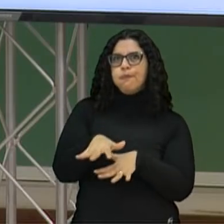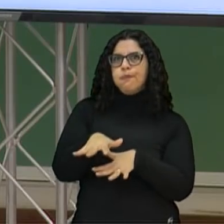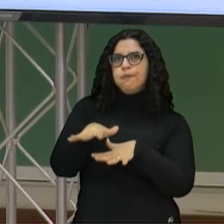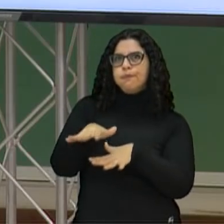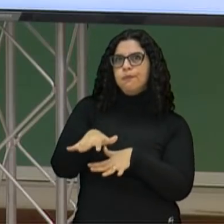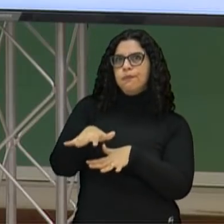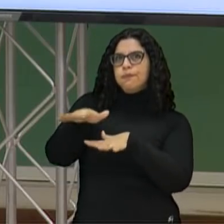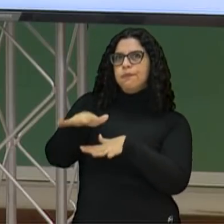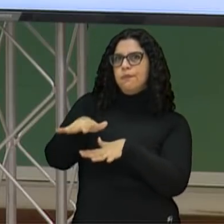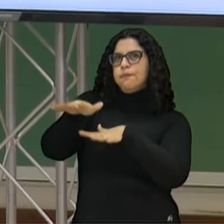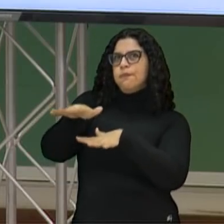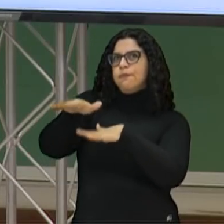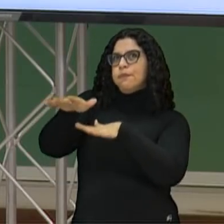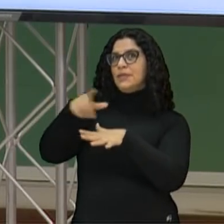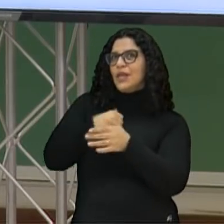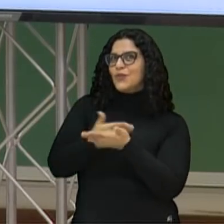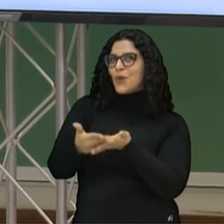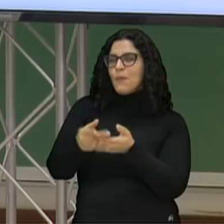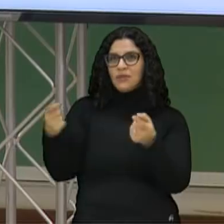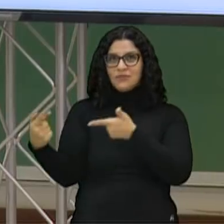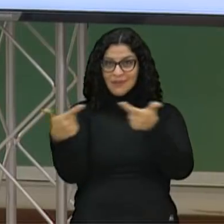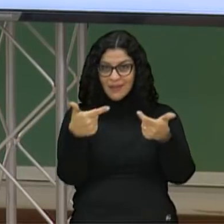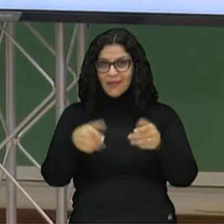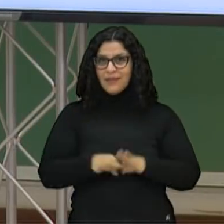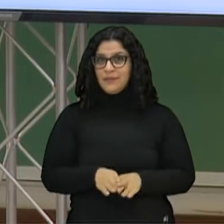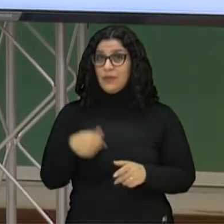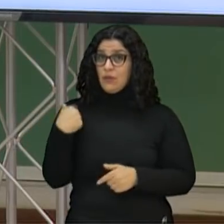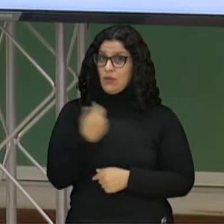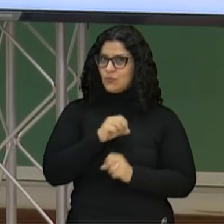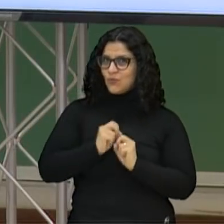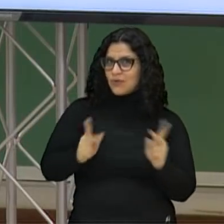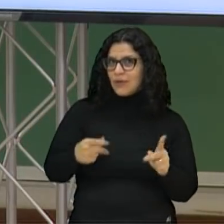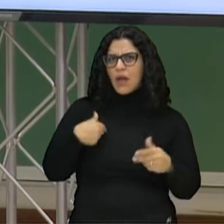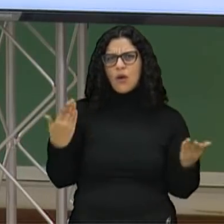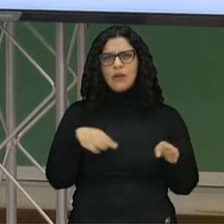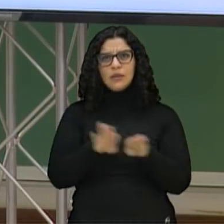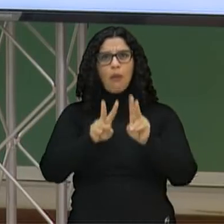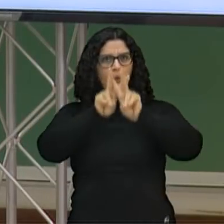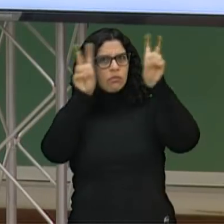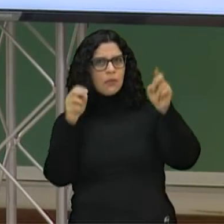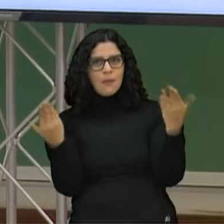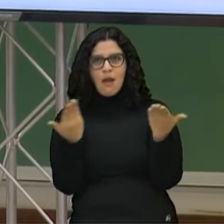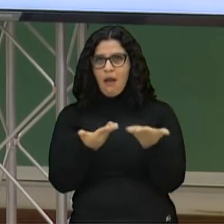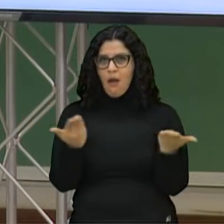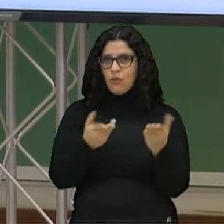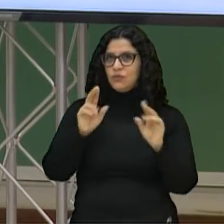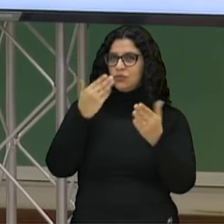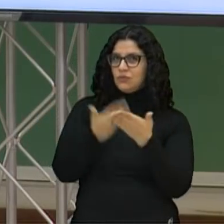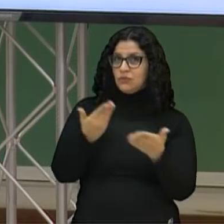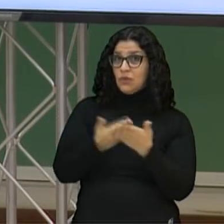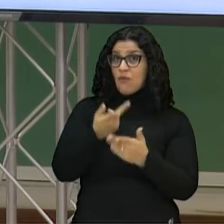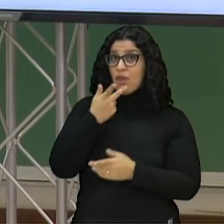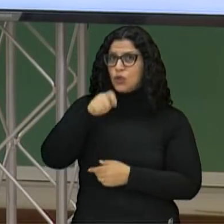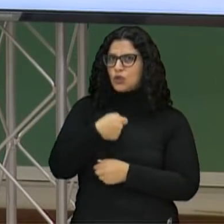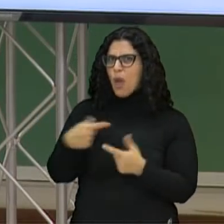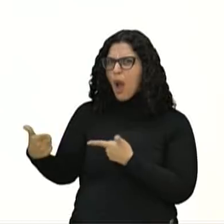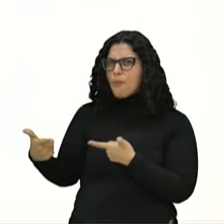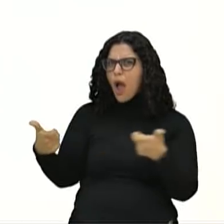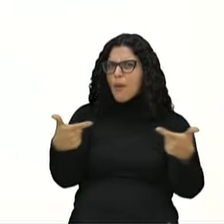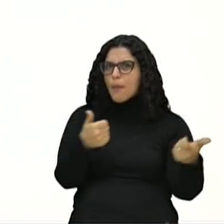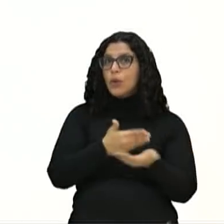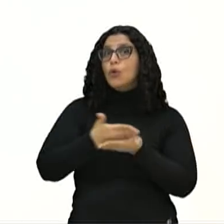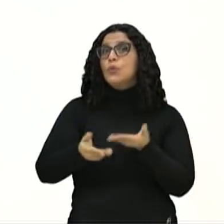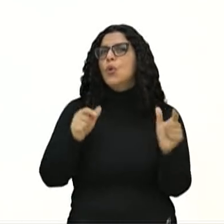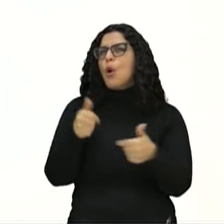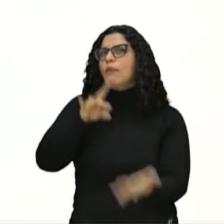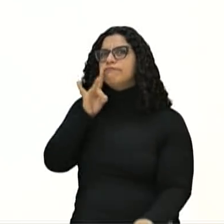eixo avançou no início da guerra. Ok? Tema para a nossa aula de hoje, então, vamos falar sobre como a guerra